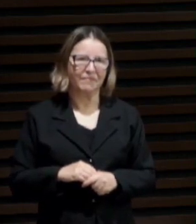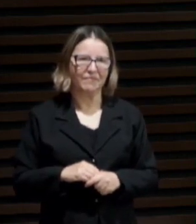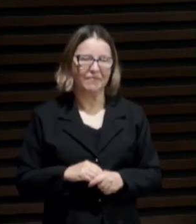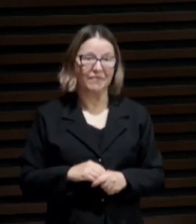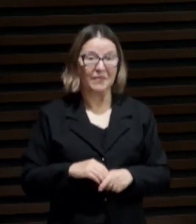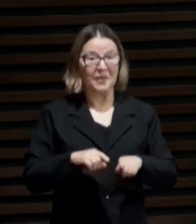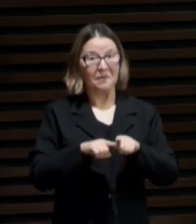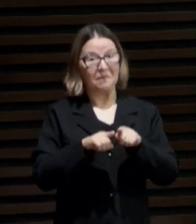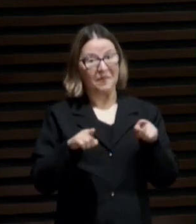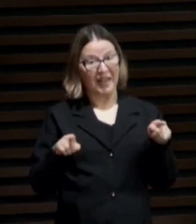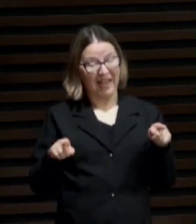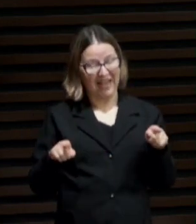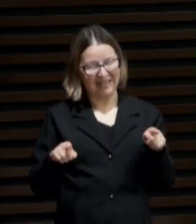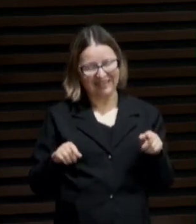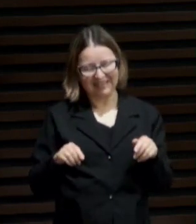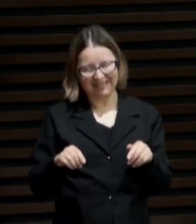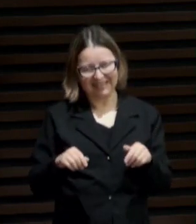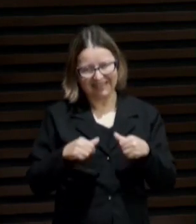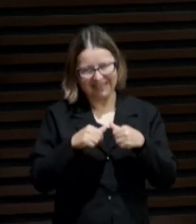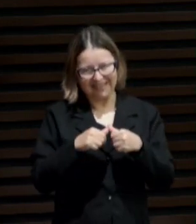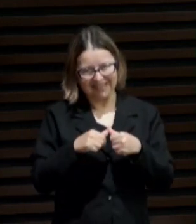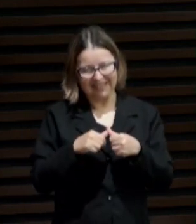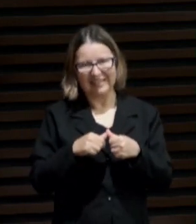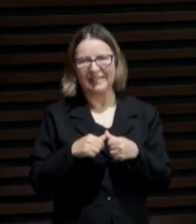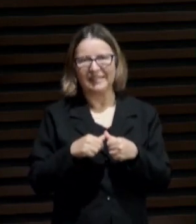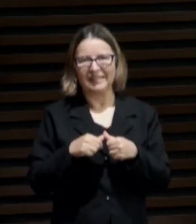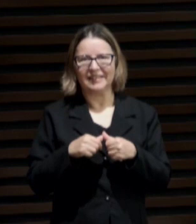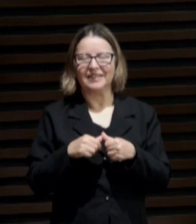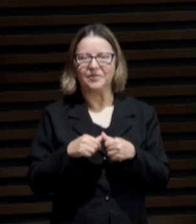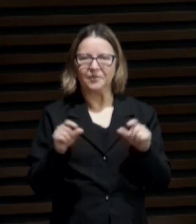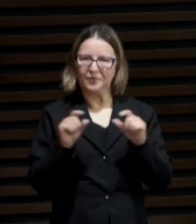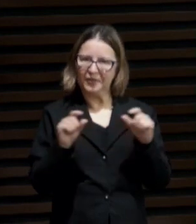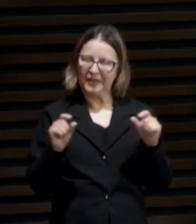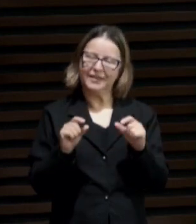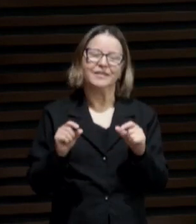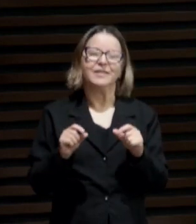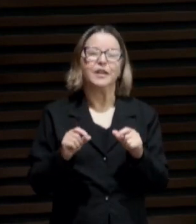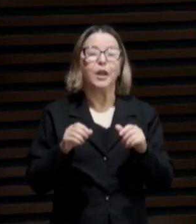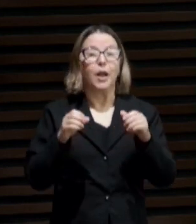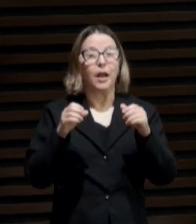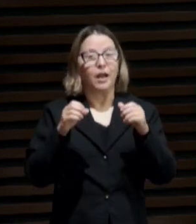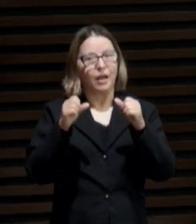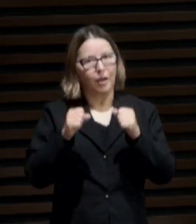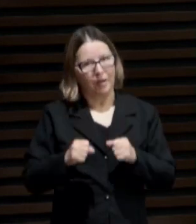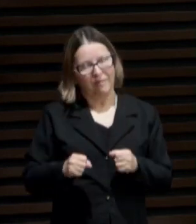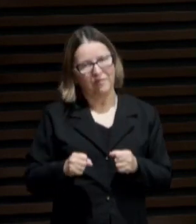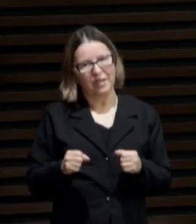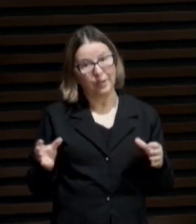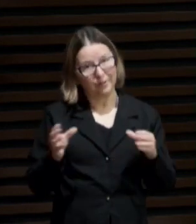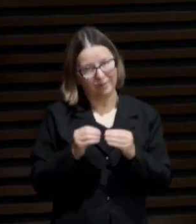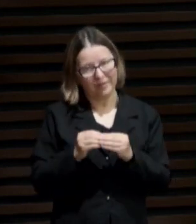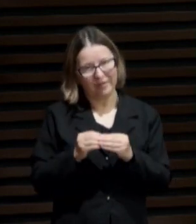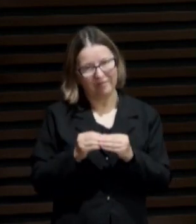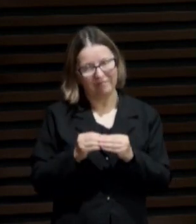Todavia, ao atentarmos para essa afirmação, podemos concluir que não há quem